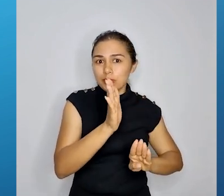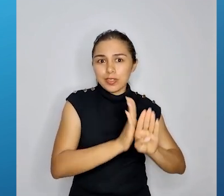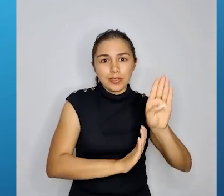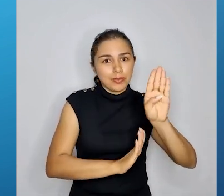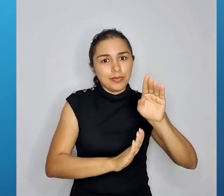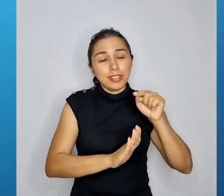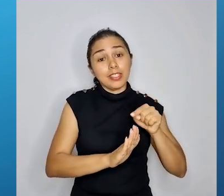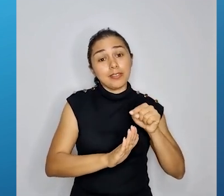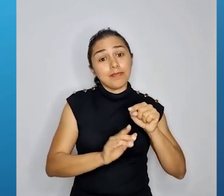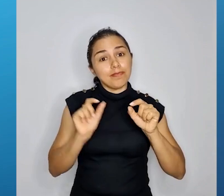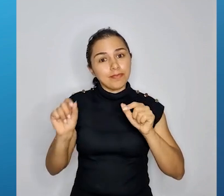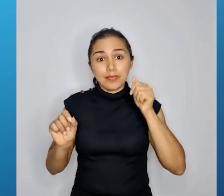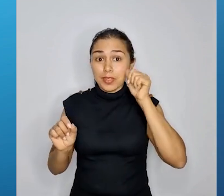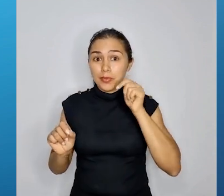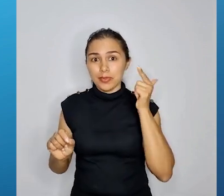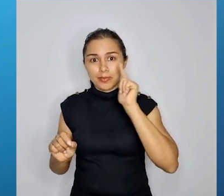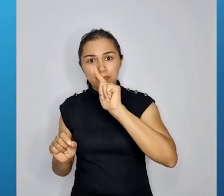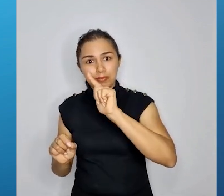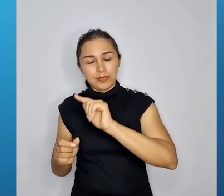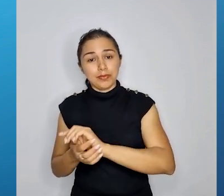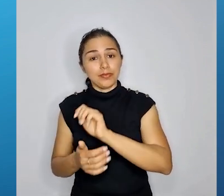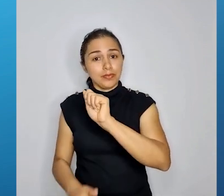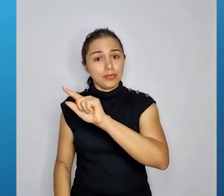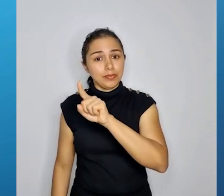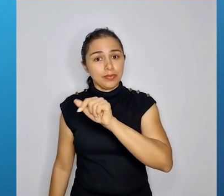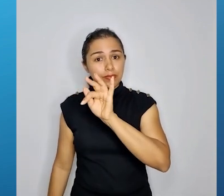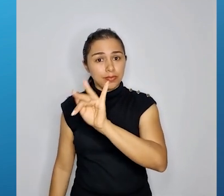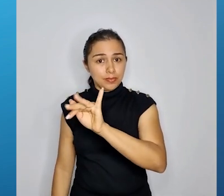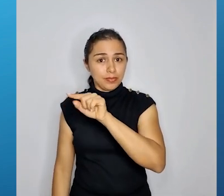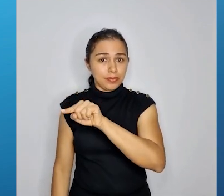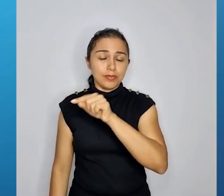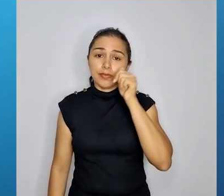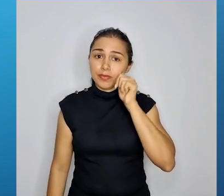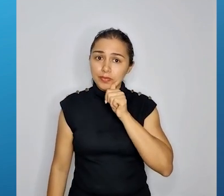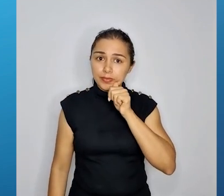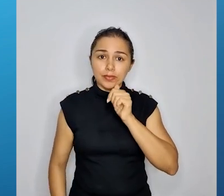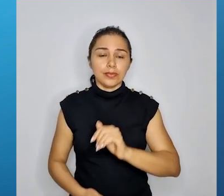recorde aqui estabelecido por Azaf.